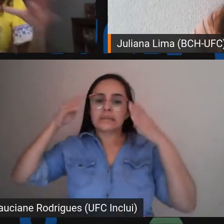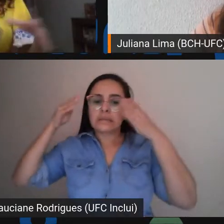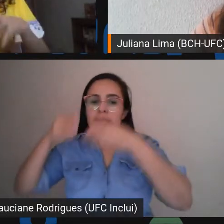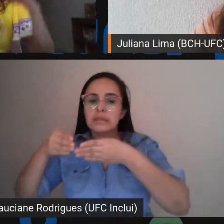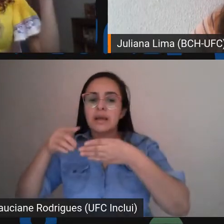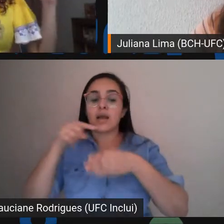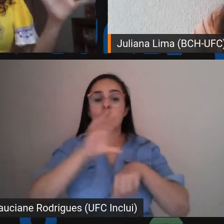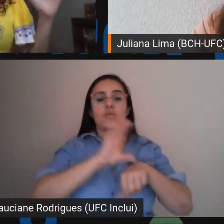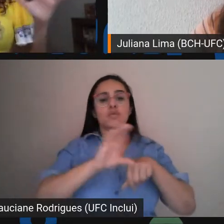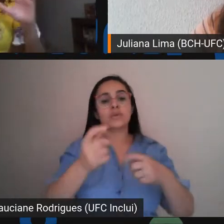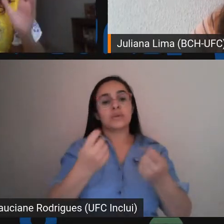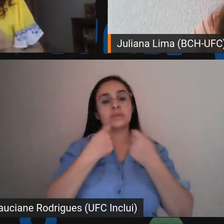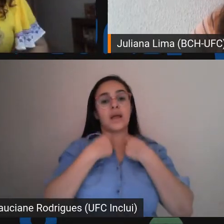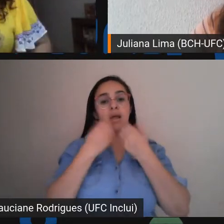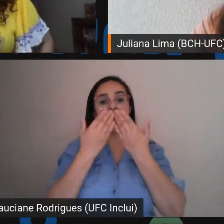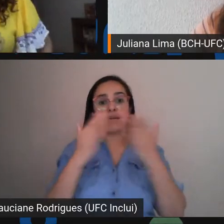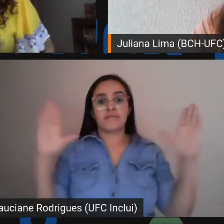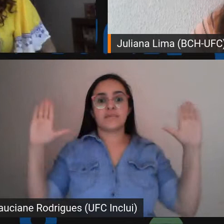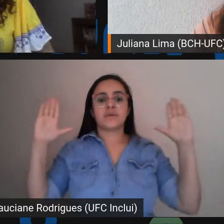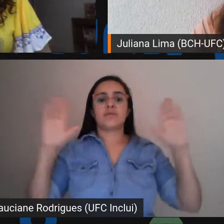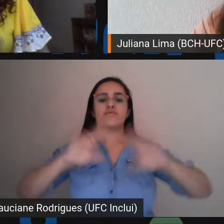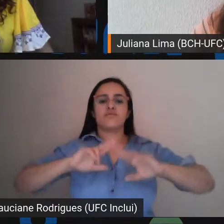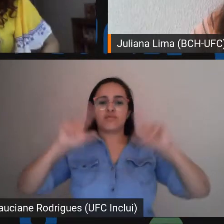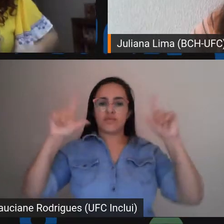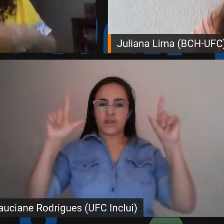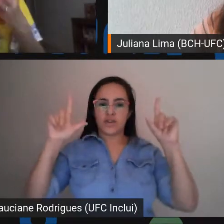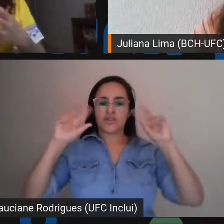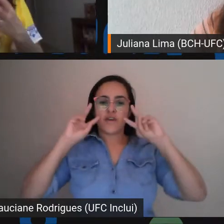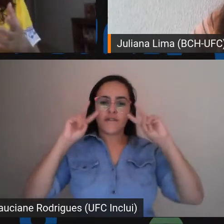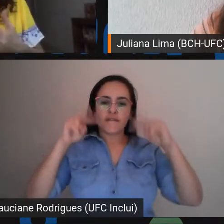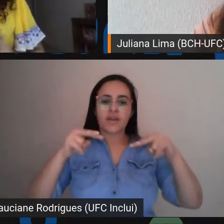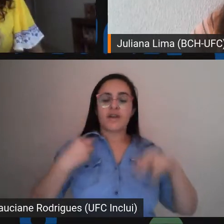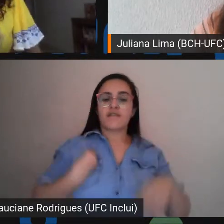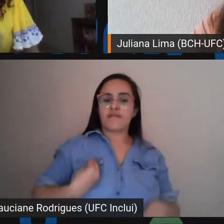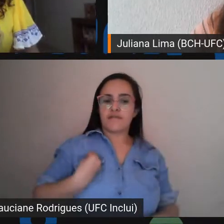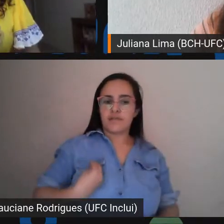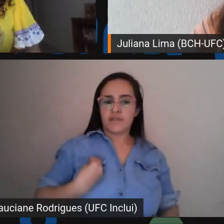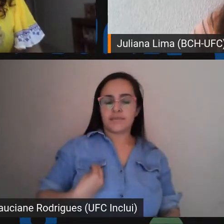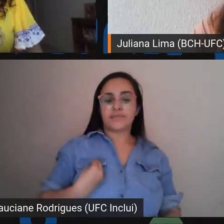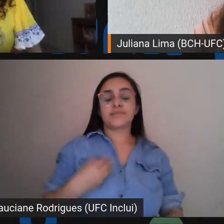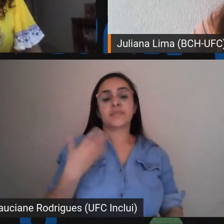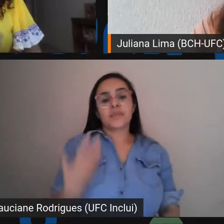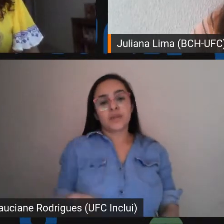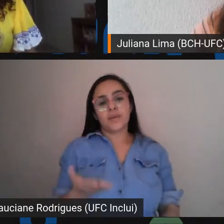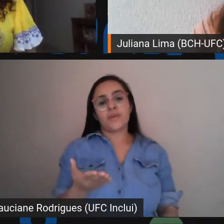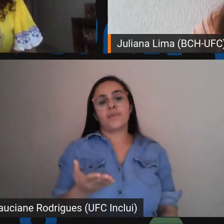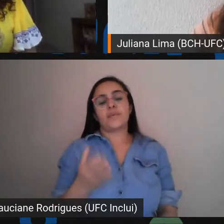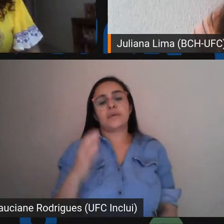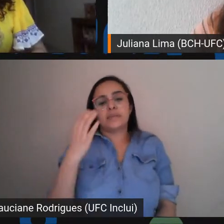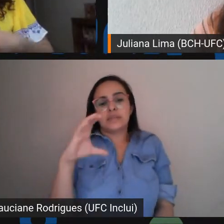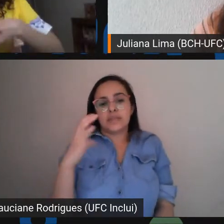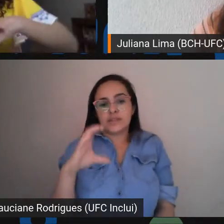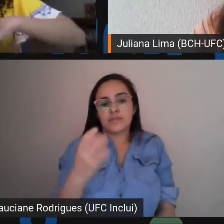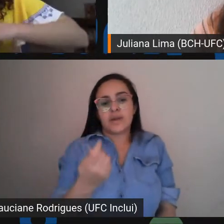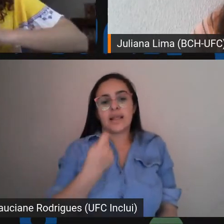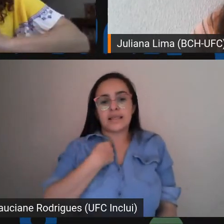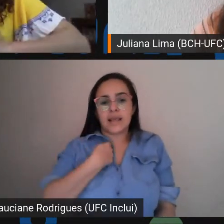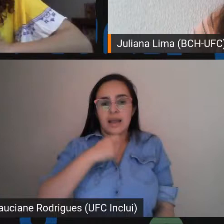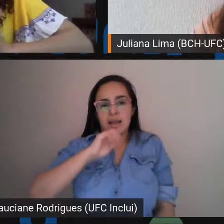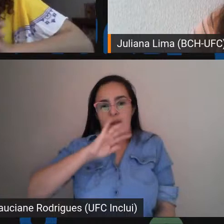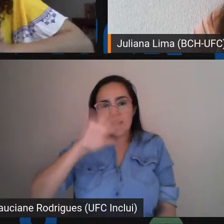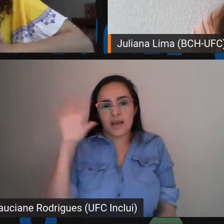né? E olhando para a vida como um todo, né? E essa ferramenta científica como algo para esclarecer isso. Então,